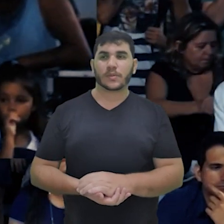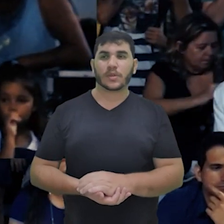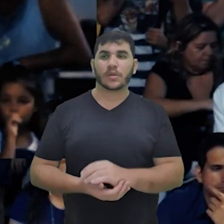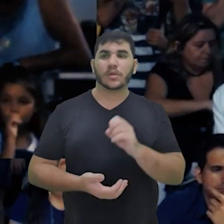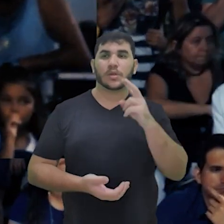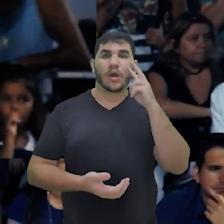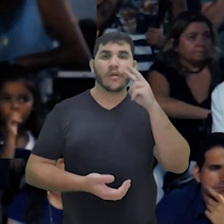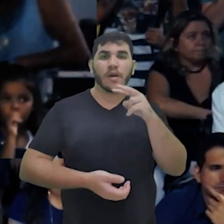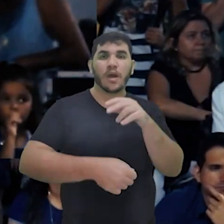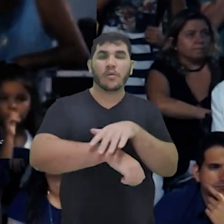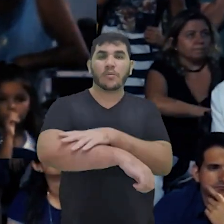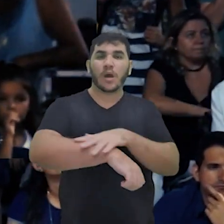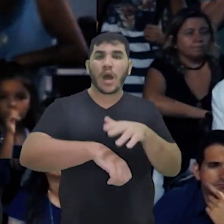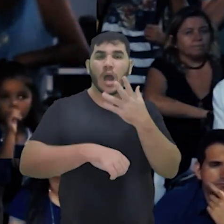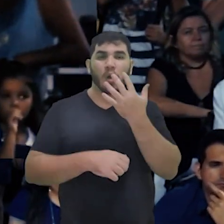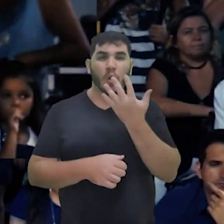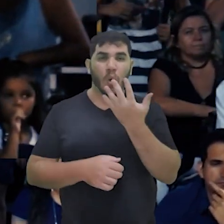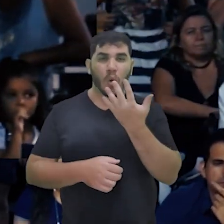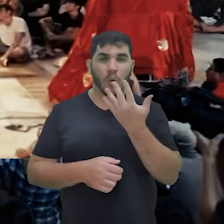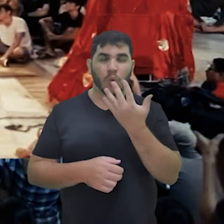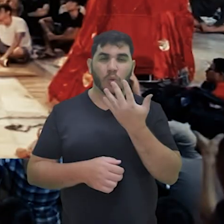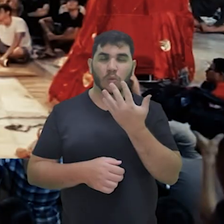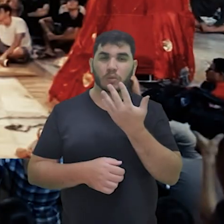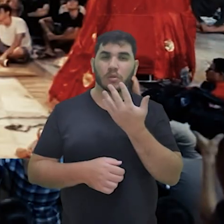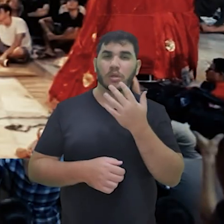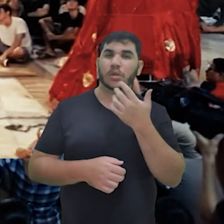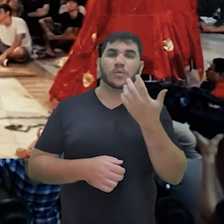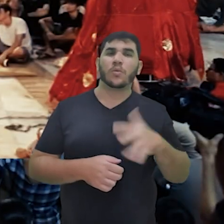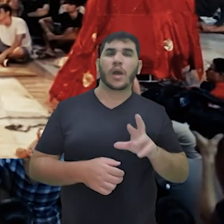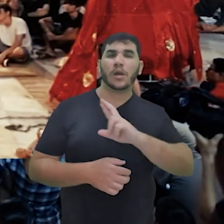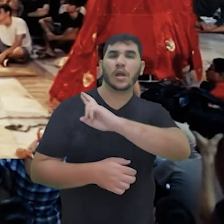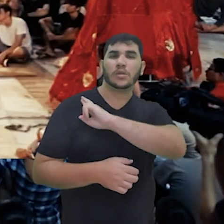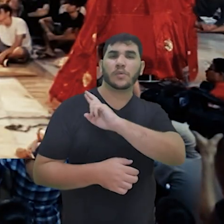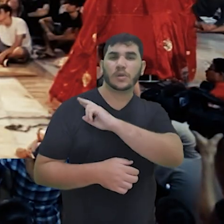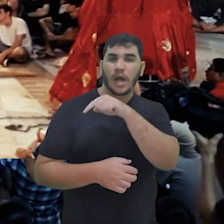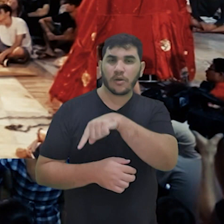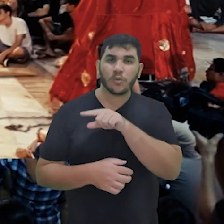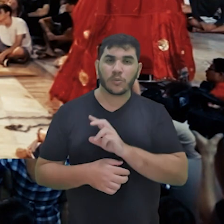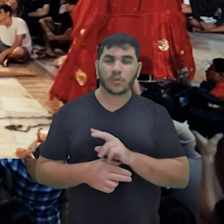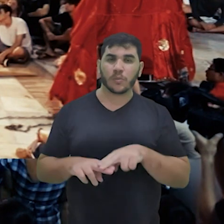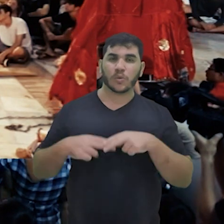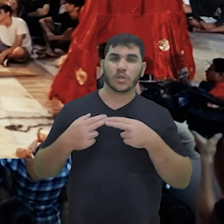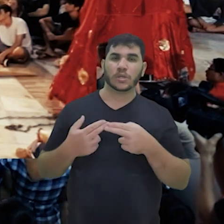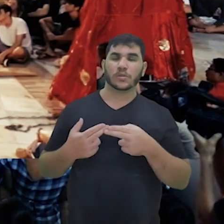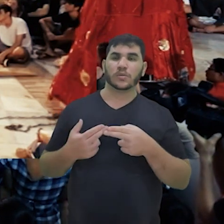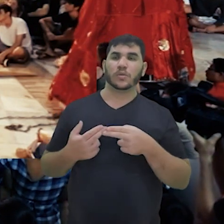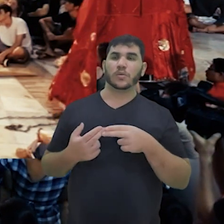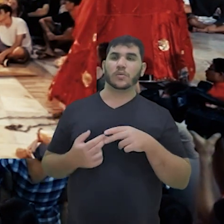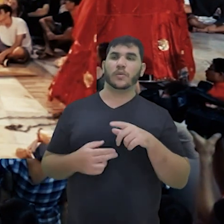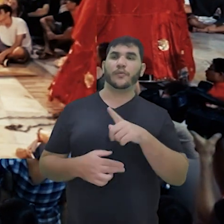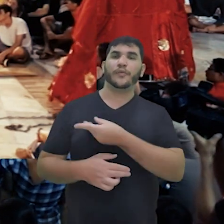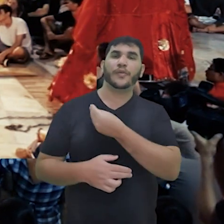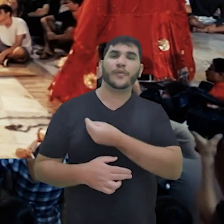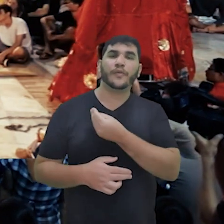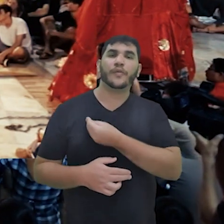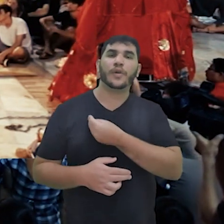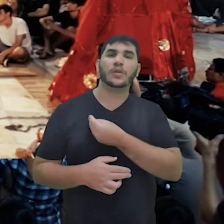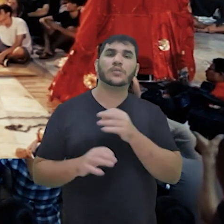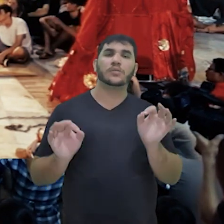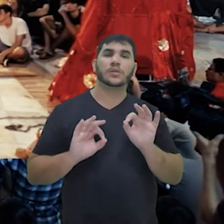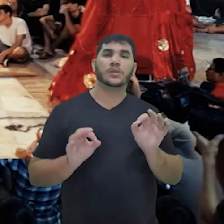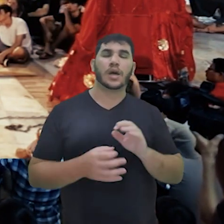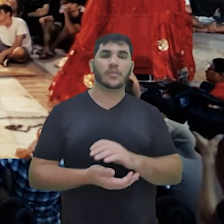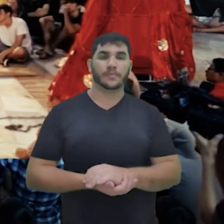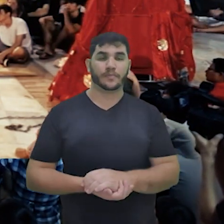Basta olhar a cor dele. Eu não quero me responsabilizar por isso. E veio de onde ninguém sabe.